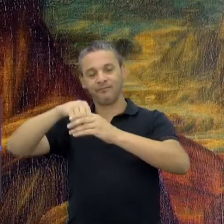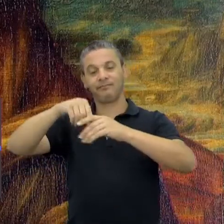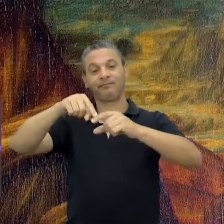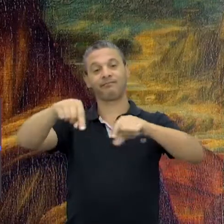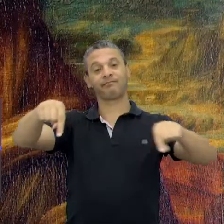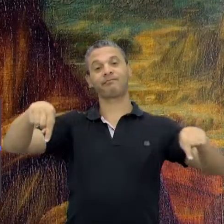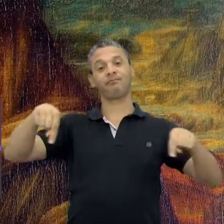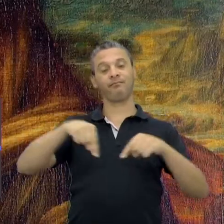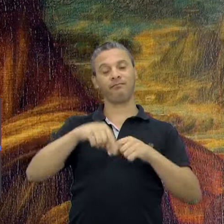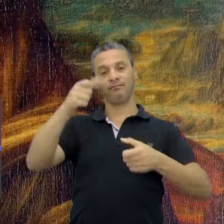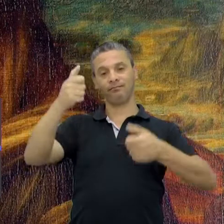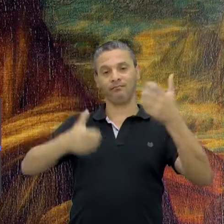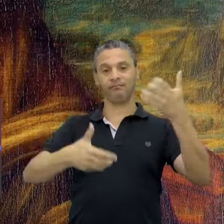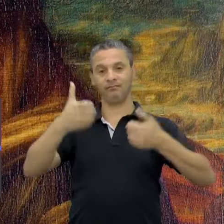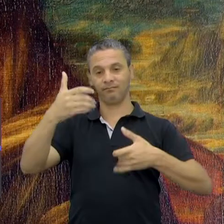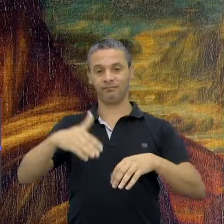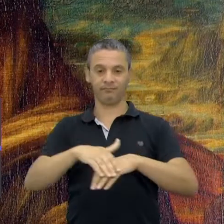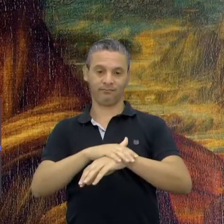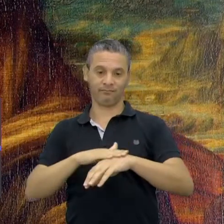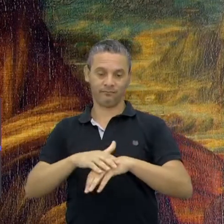fica um questionamento aí pra gente